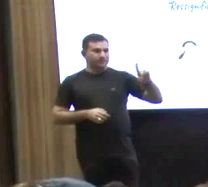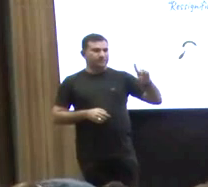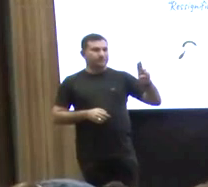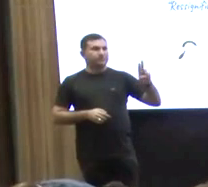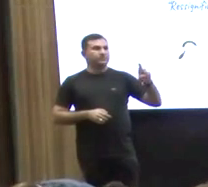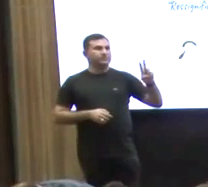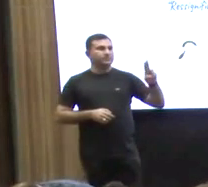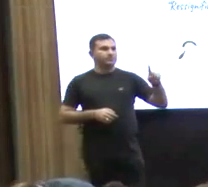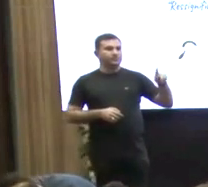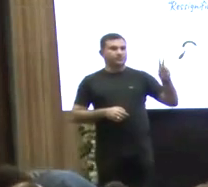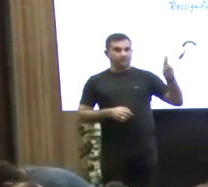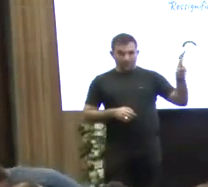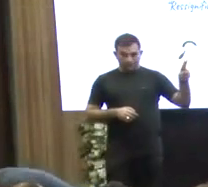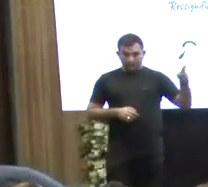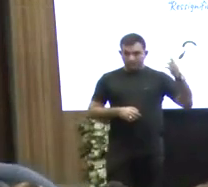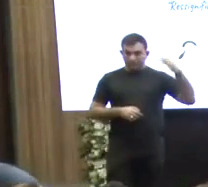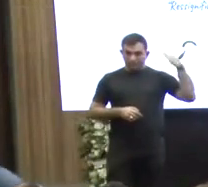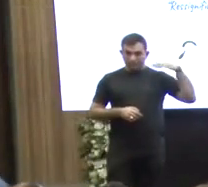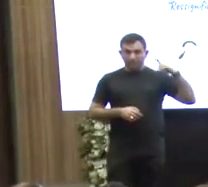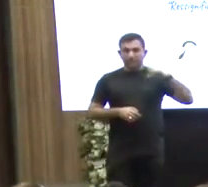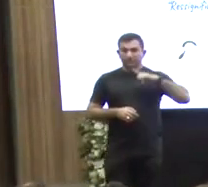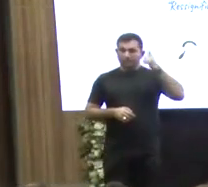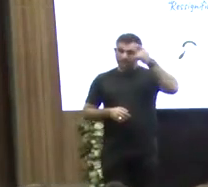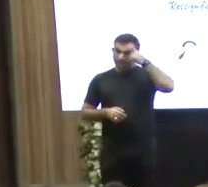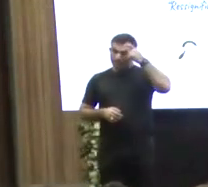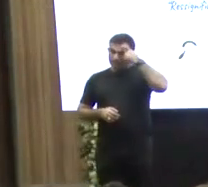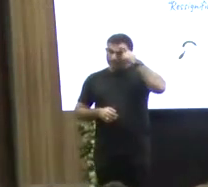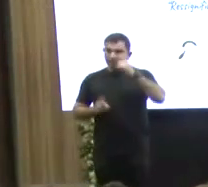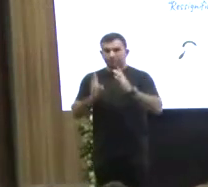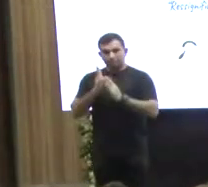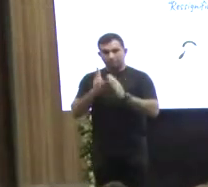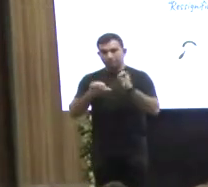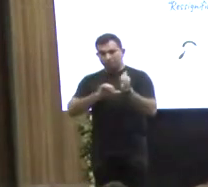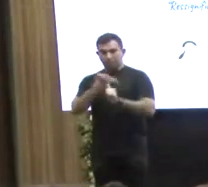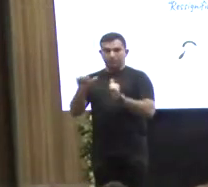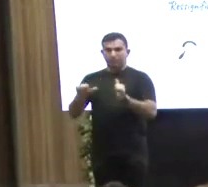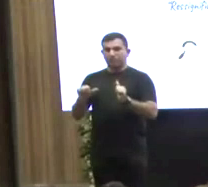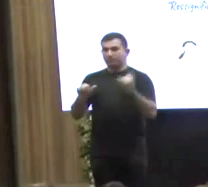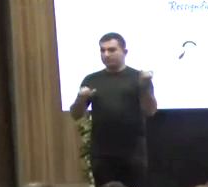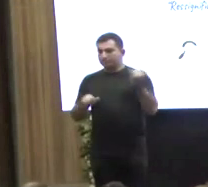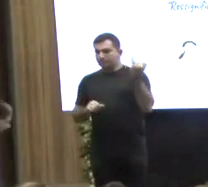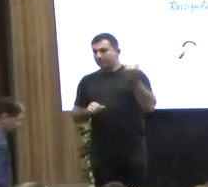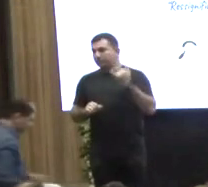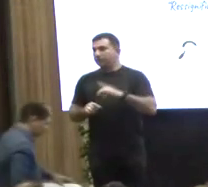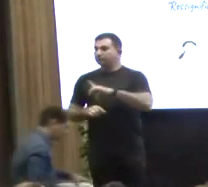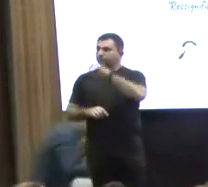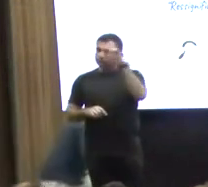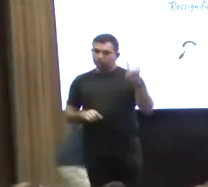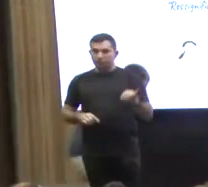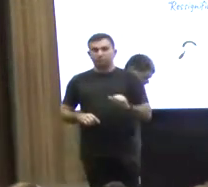significando. A gente participou antes da pandemia do momento com o professor Daniel